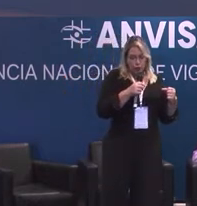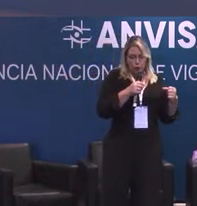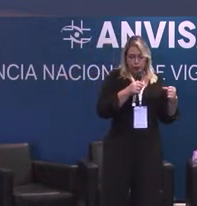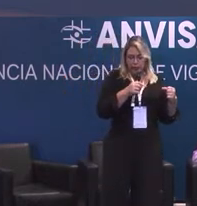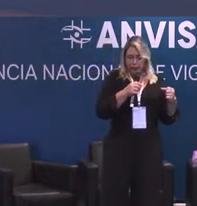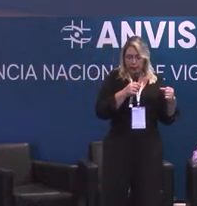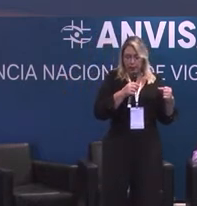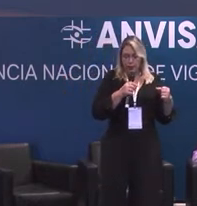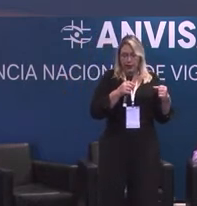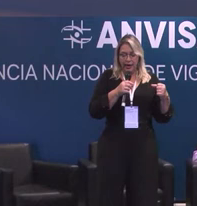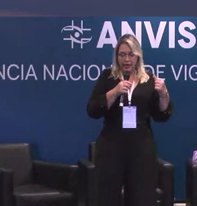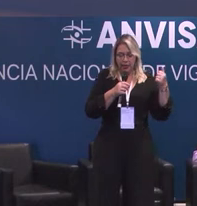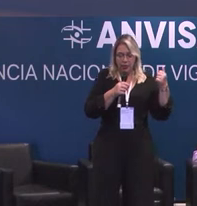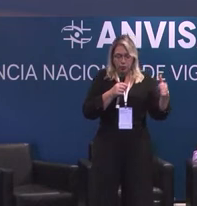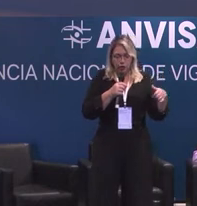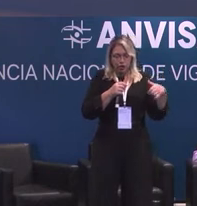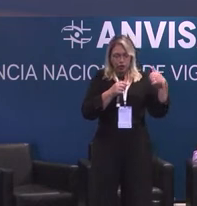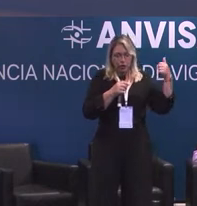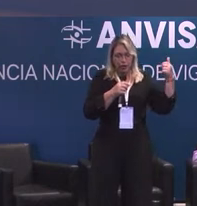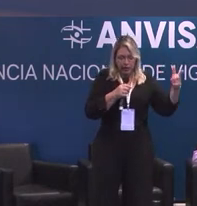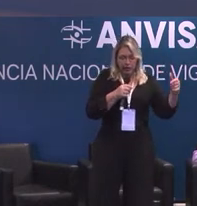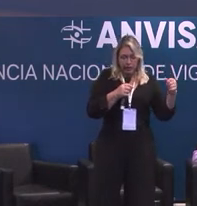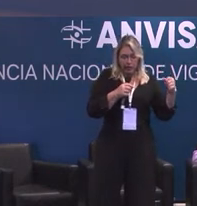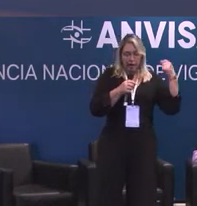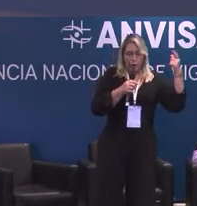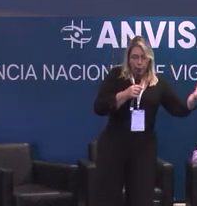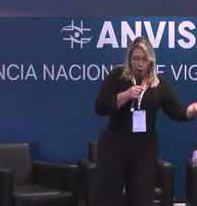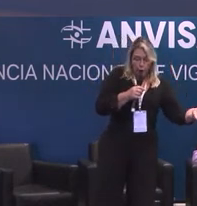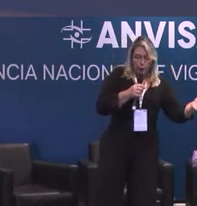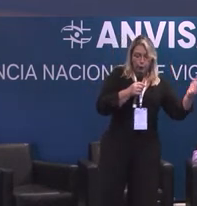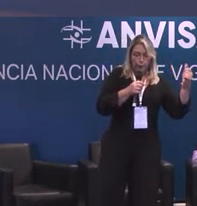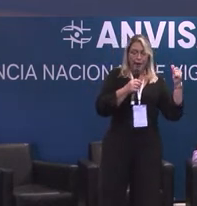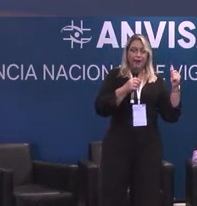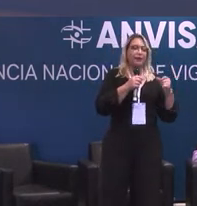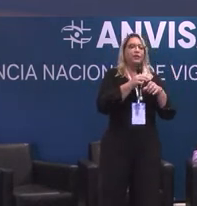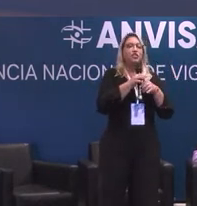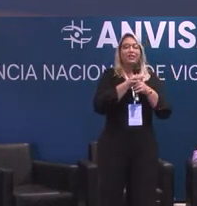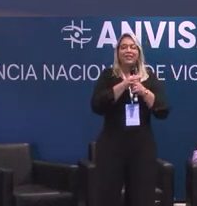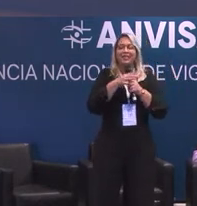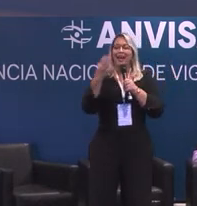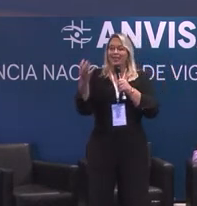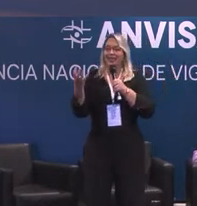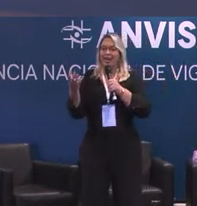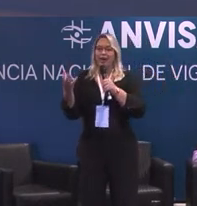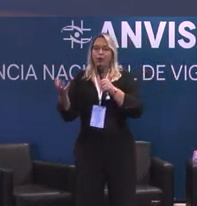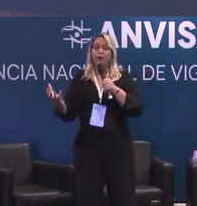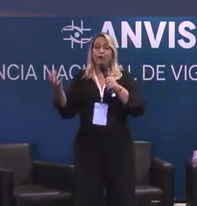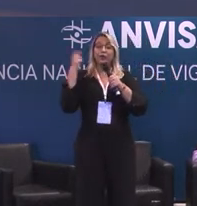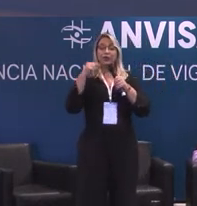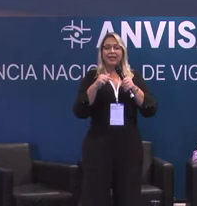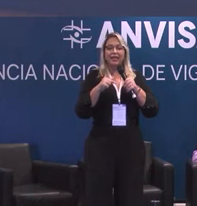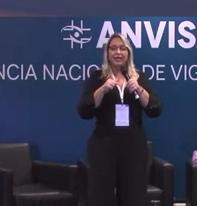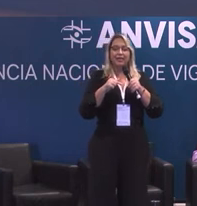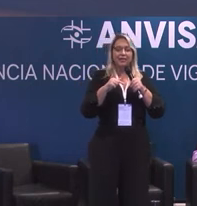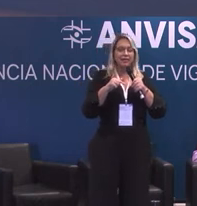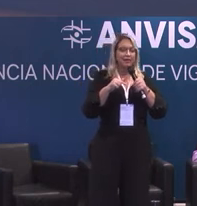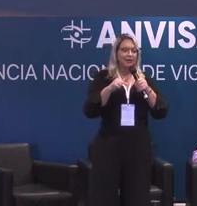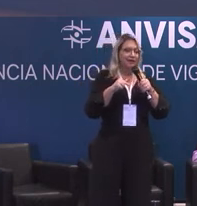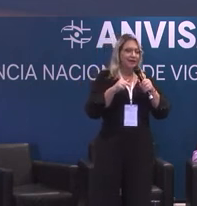os procedimentos em relação à corregedoria, ao próprio PAD, quando a gente trata conflito de